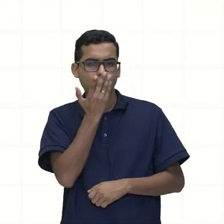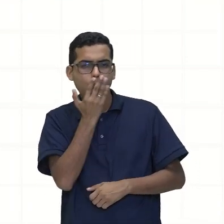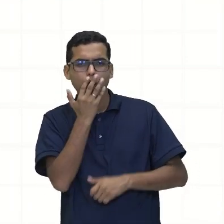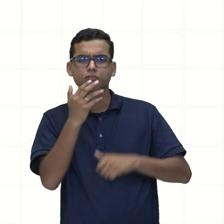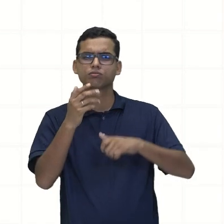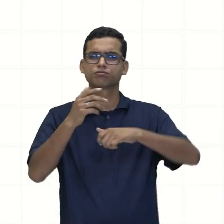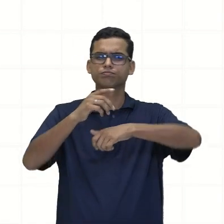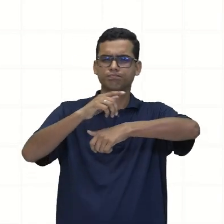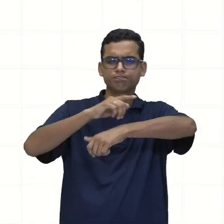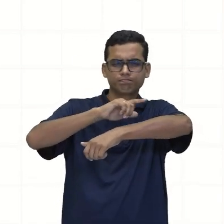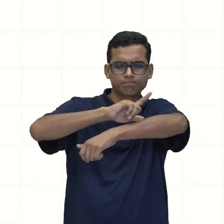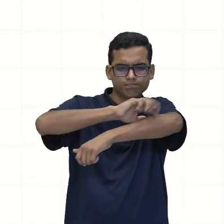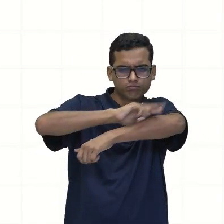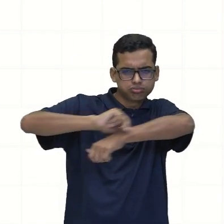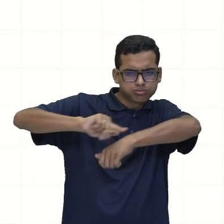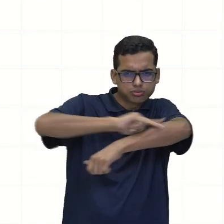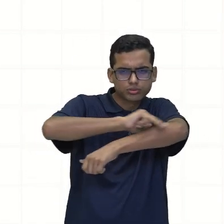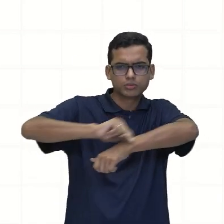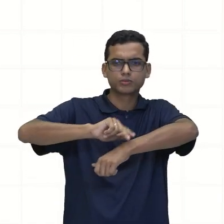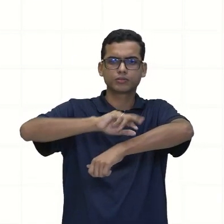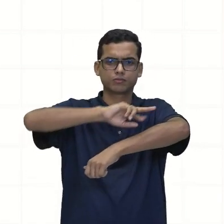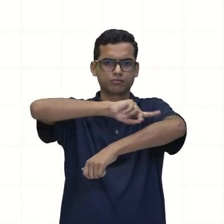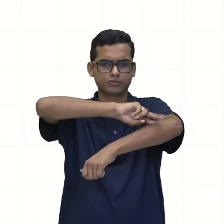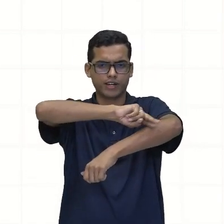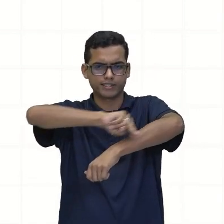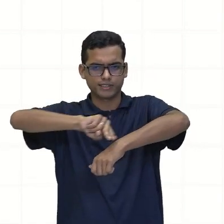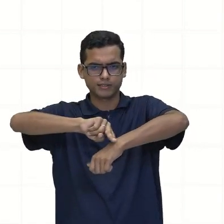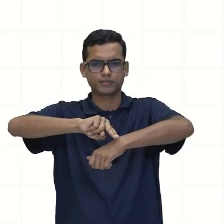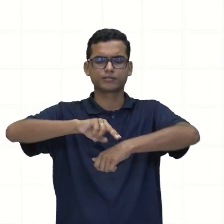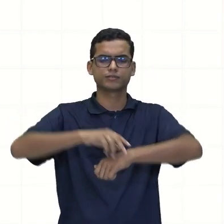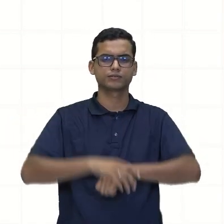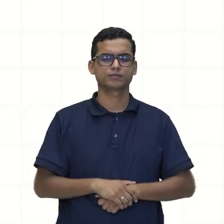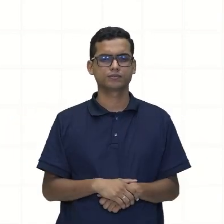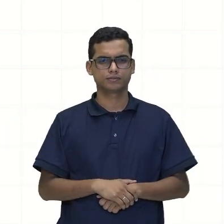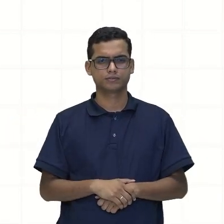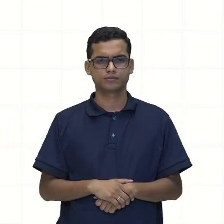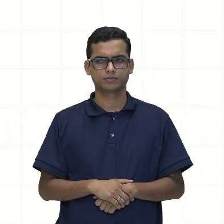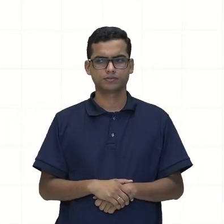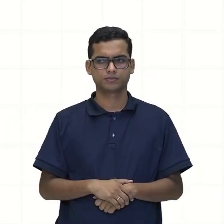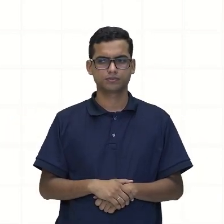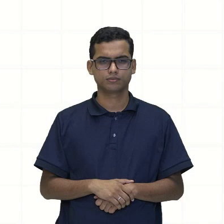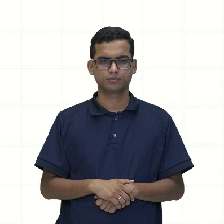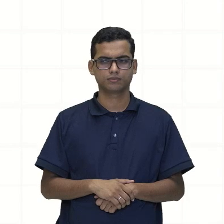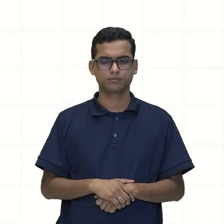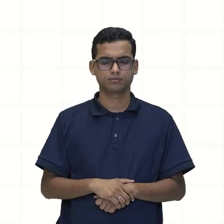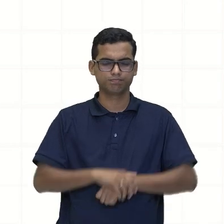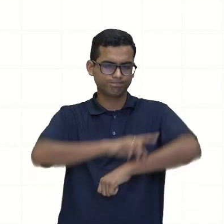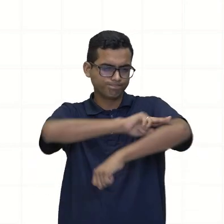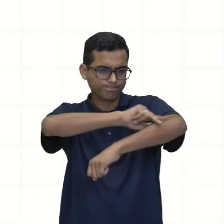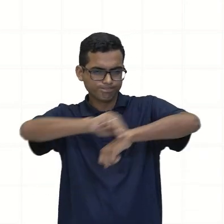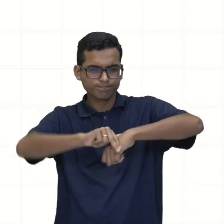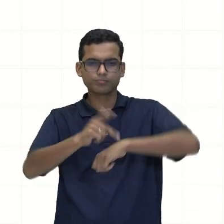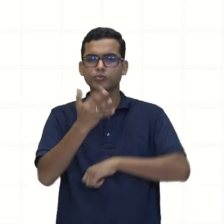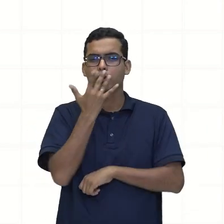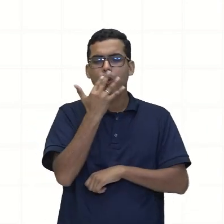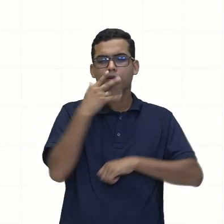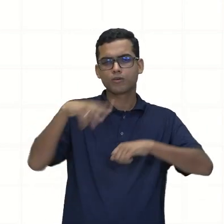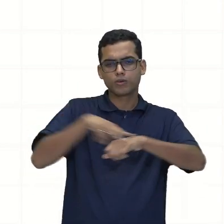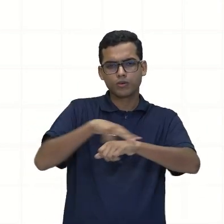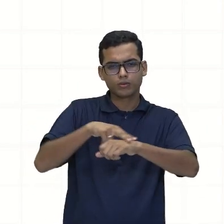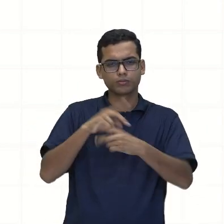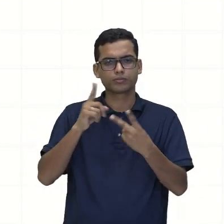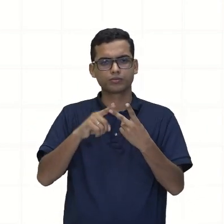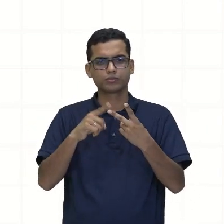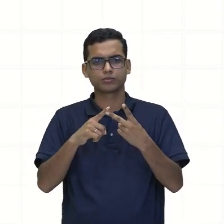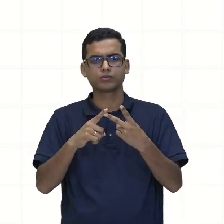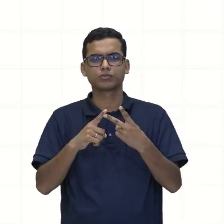né, identificada por uma cor, né? Por uma cor. Então, nós temos a cor verde, que vai indicar a cor branca, a marrom